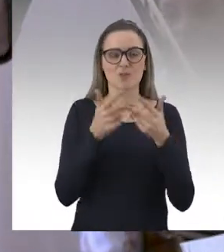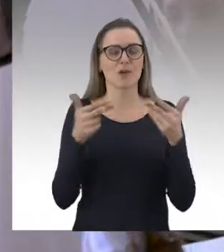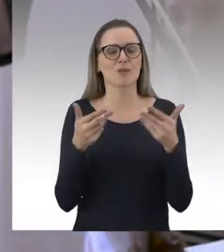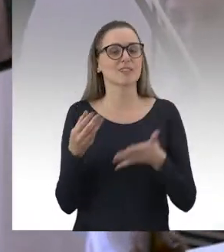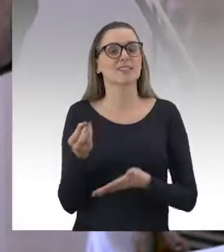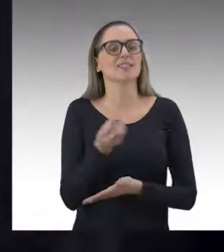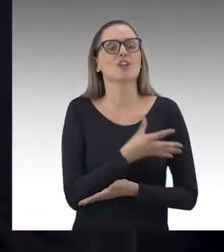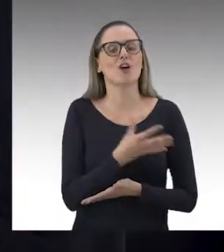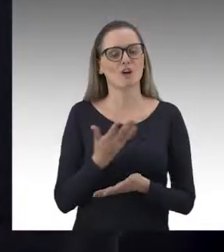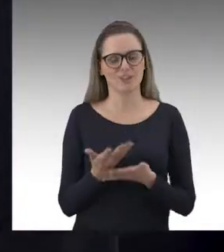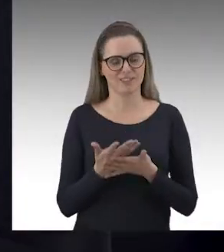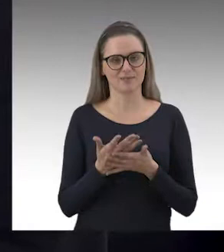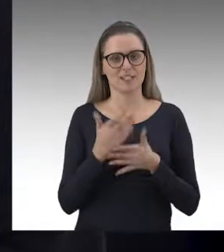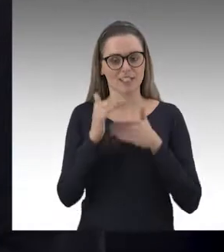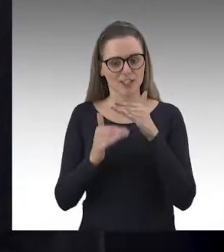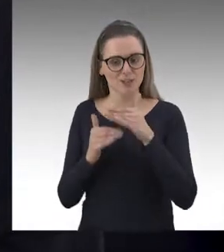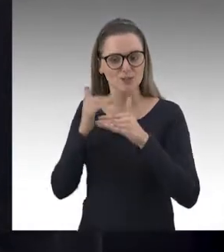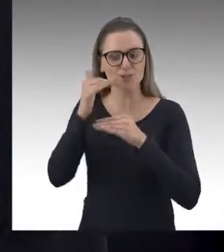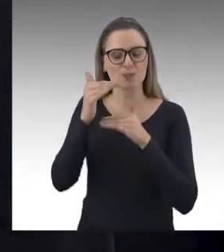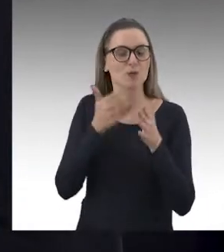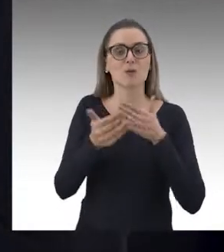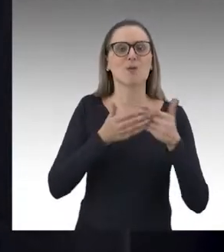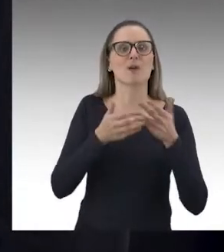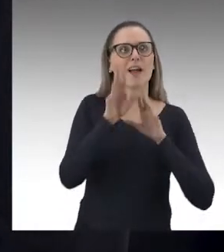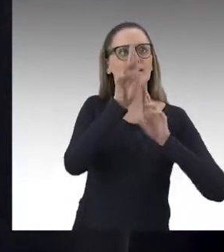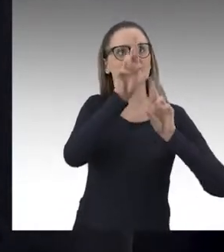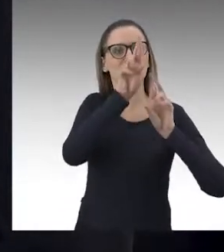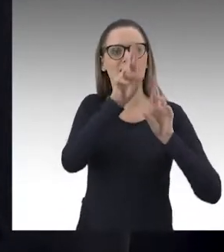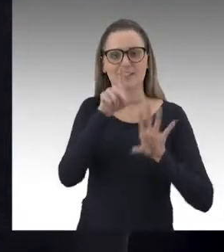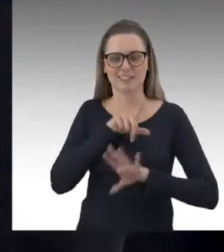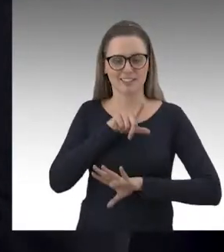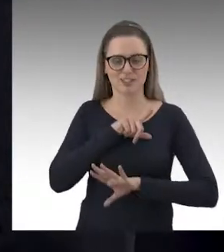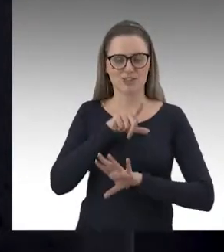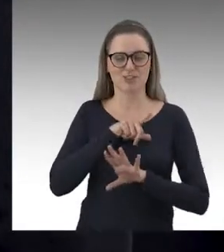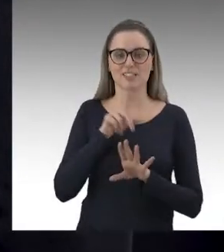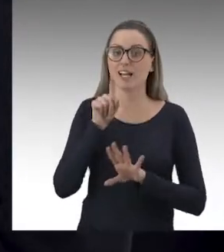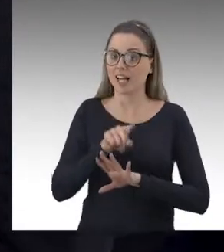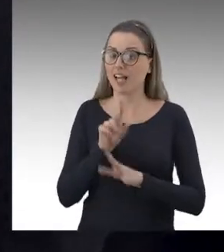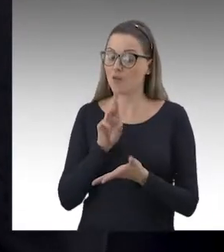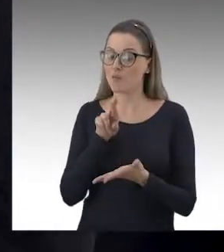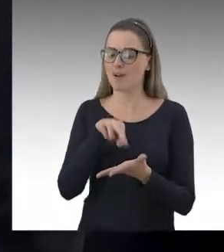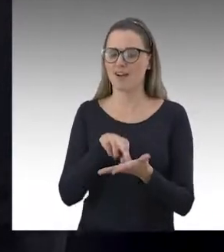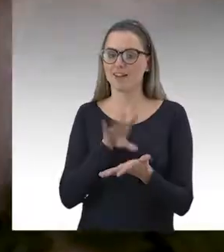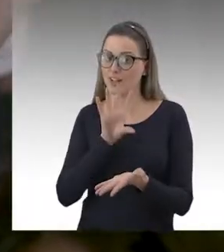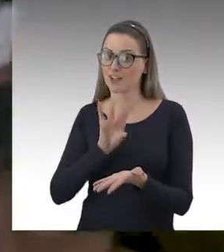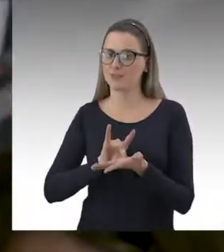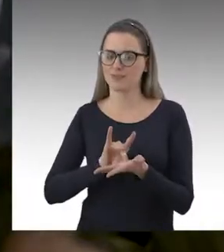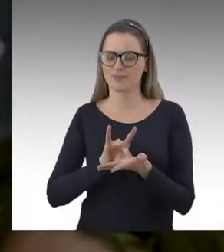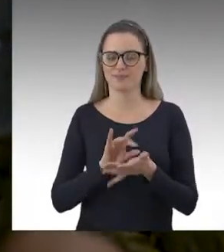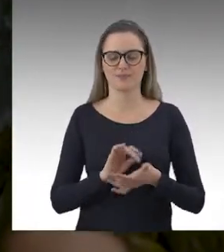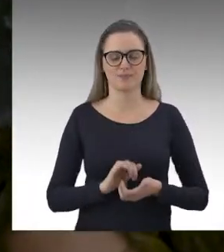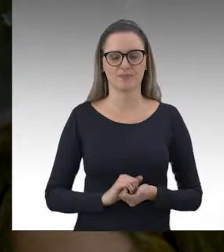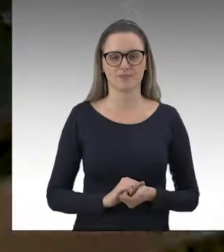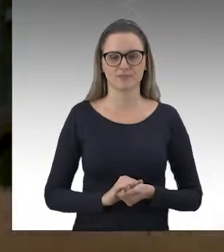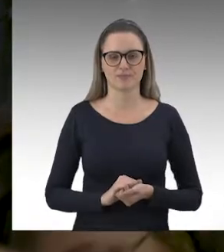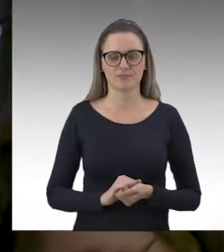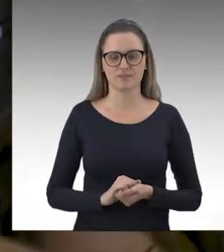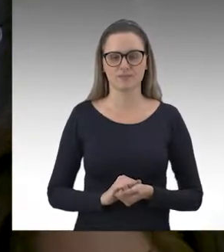expectativa que superou qualquer esperança que a gente tivesse. Isso é muito real, muito concreto.